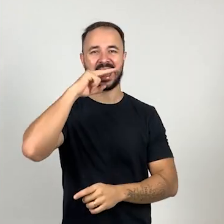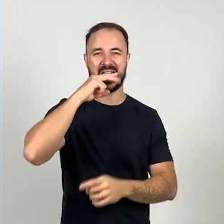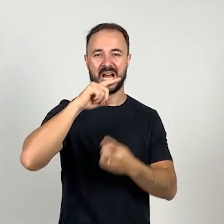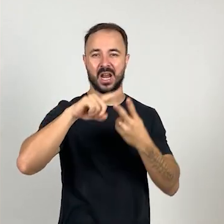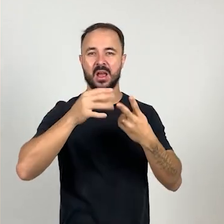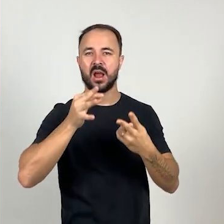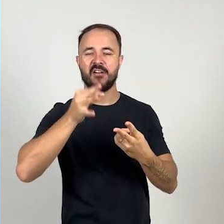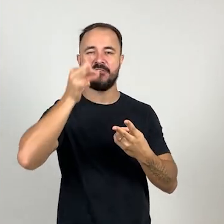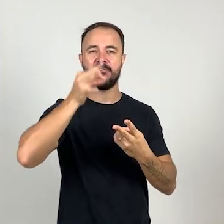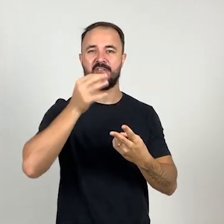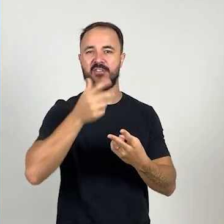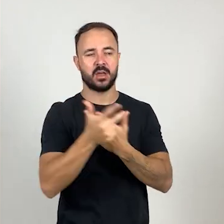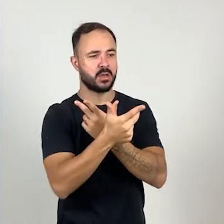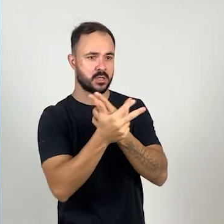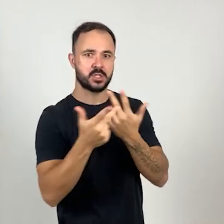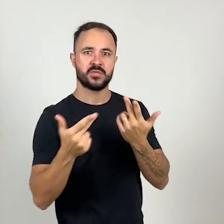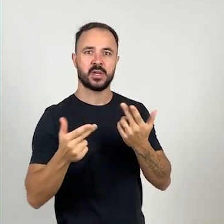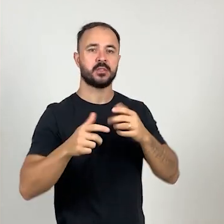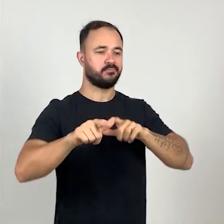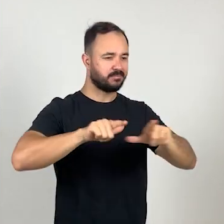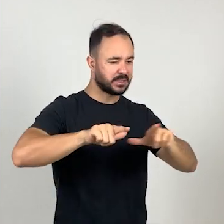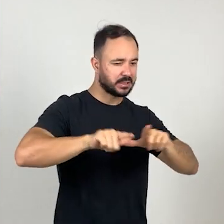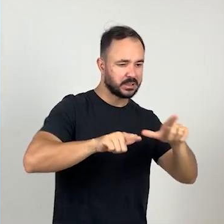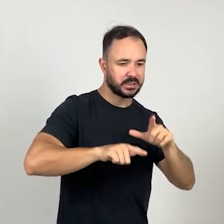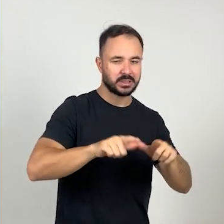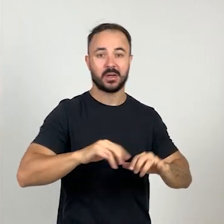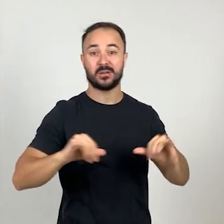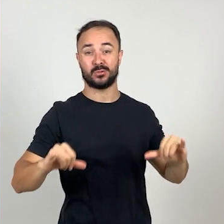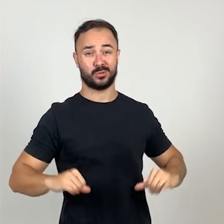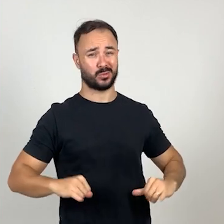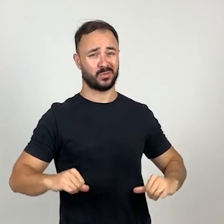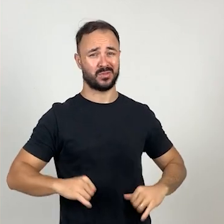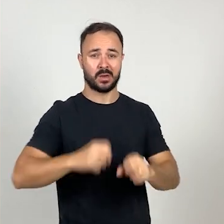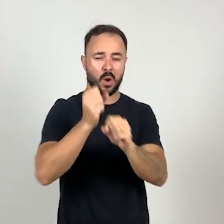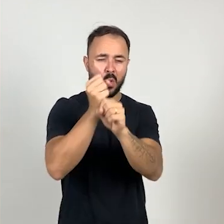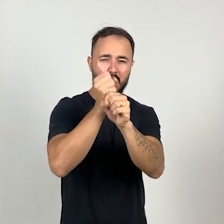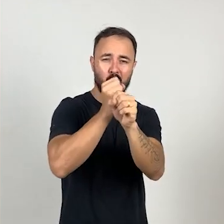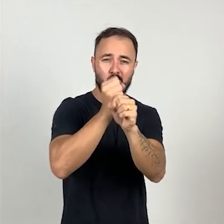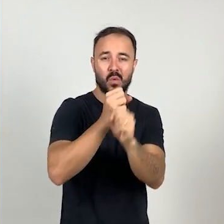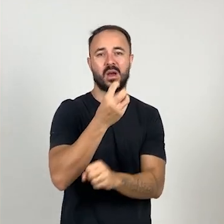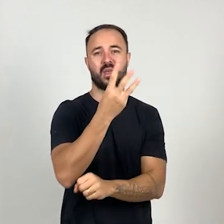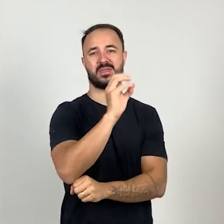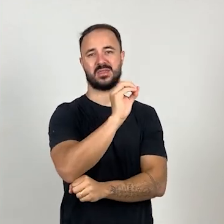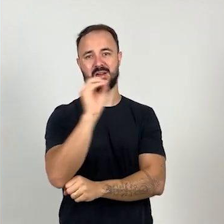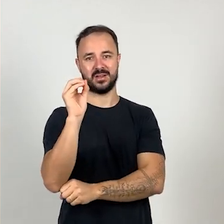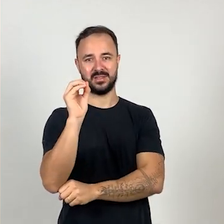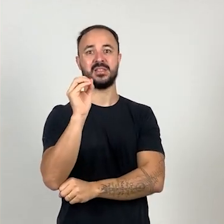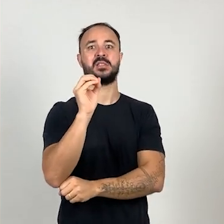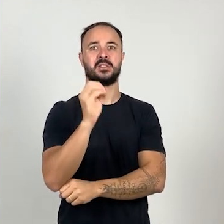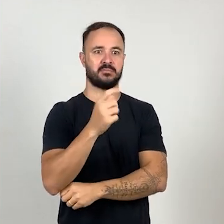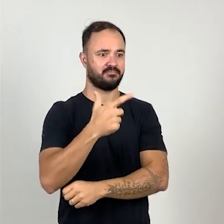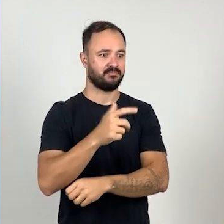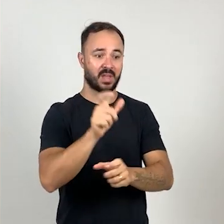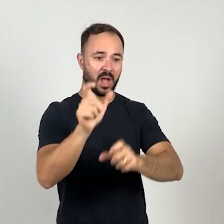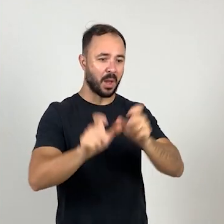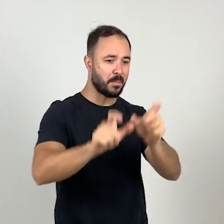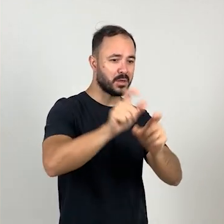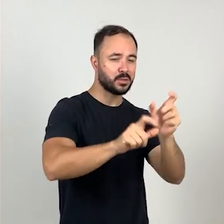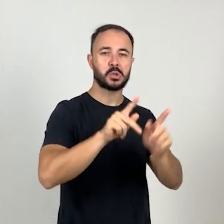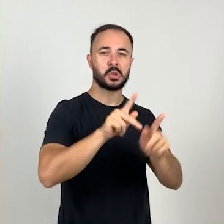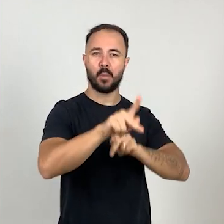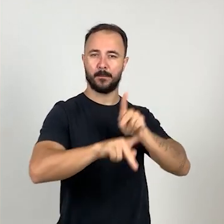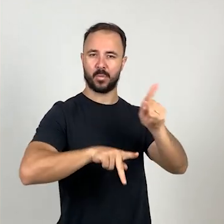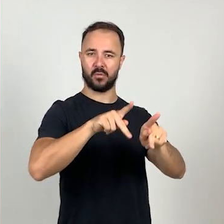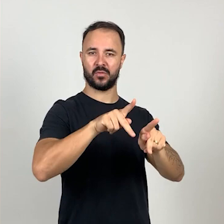outras atividades. Essa prática desumana persistiu por mais de 300 anos, com os povos escravizados sofrendo